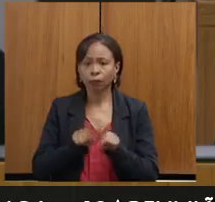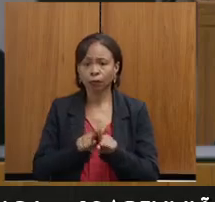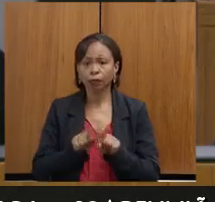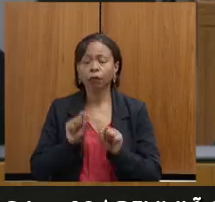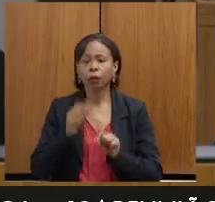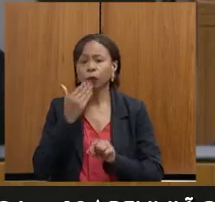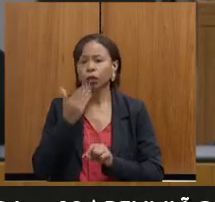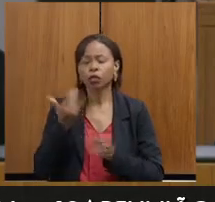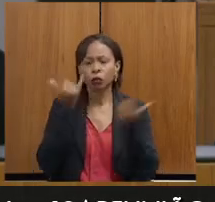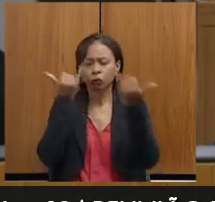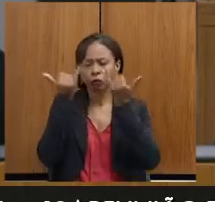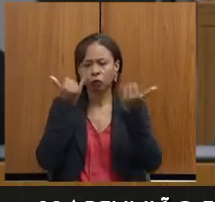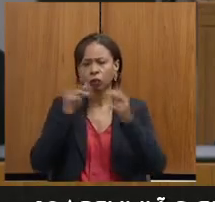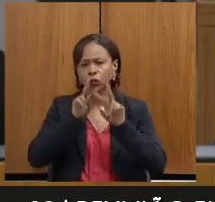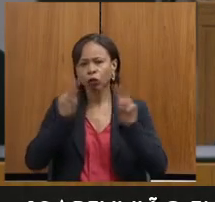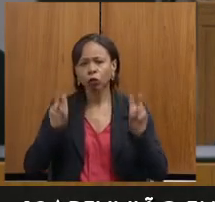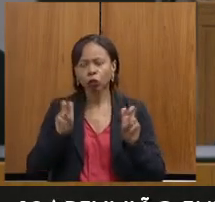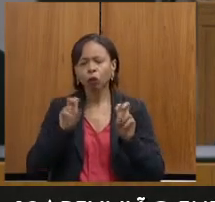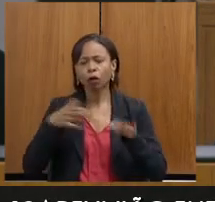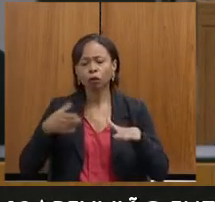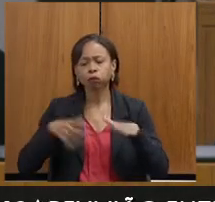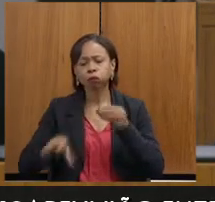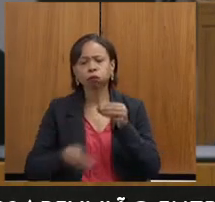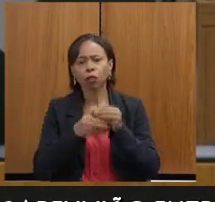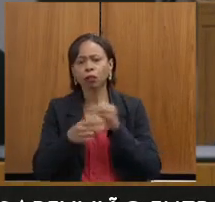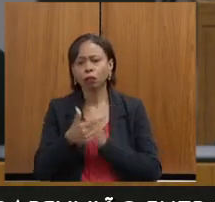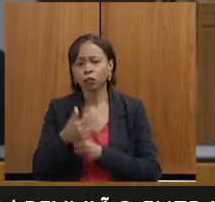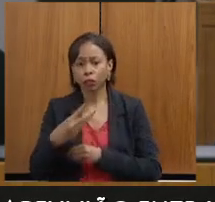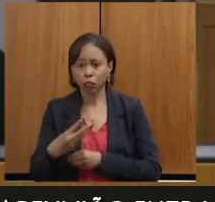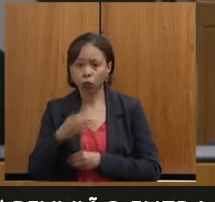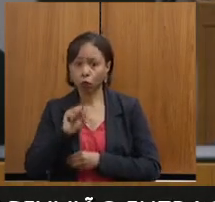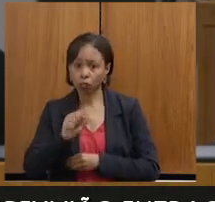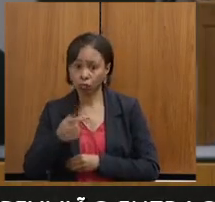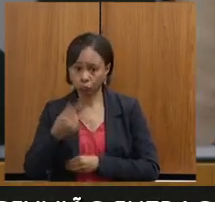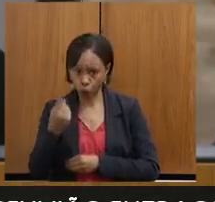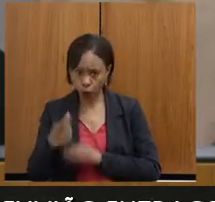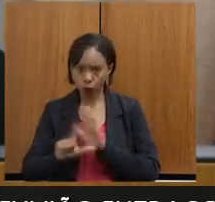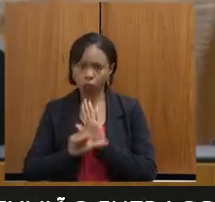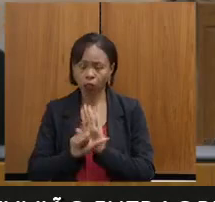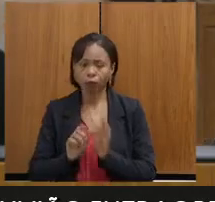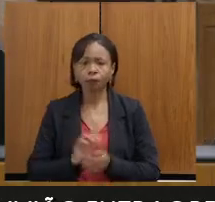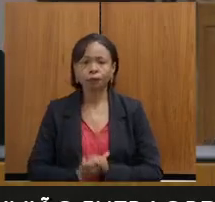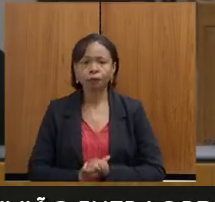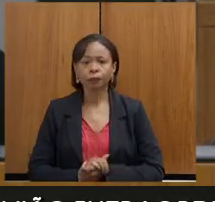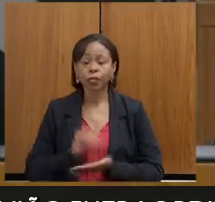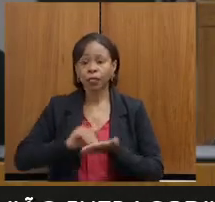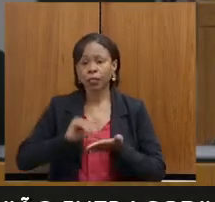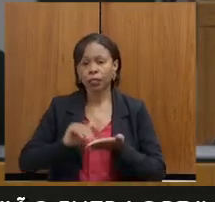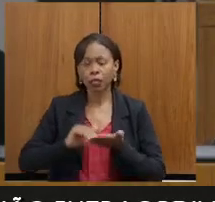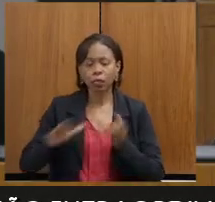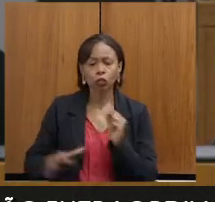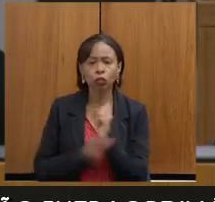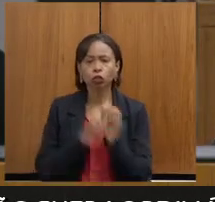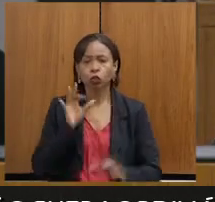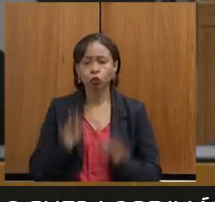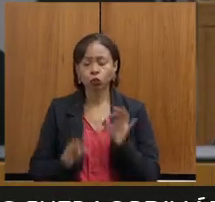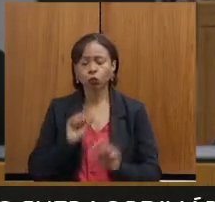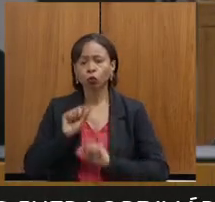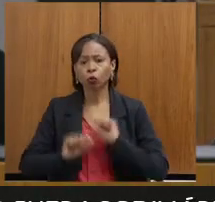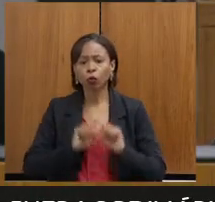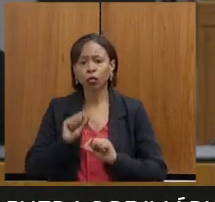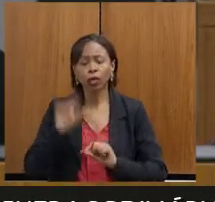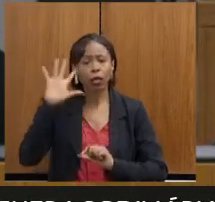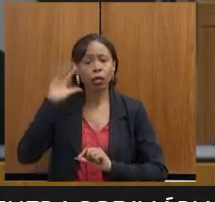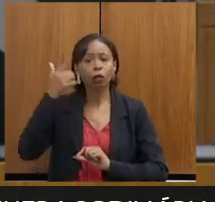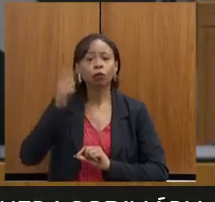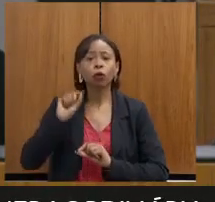pedindo informações acerca do Estado de fragmentação da Lei 23871 Secretaria de Estado de segurança pública de previdência para